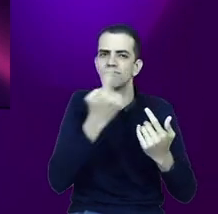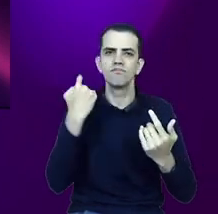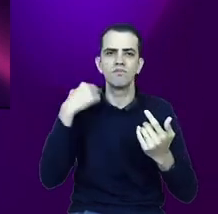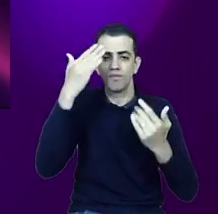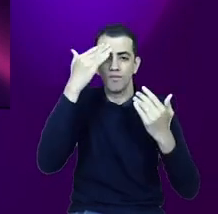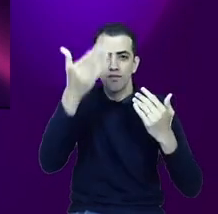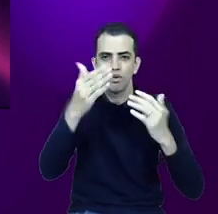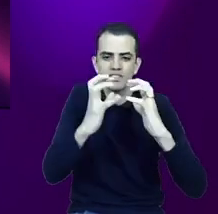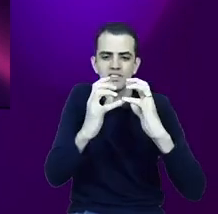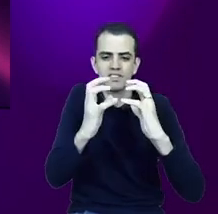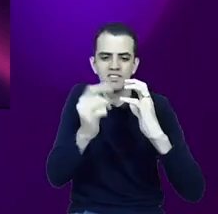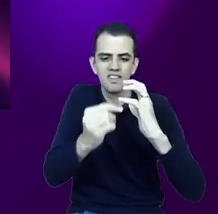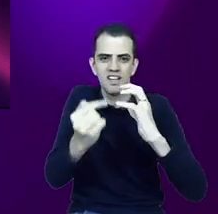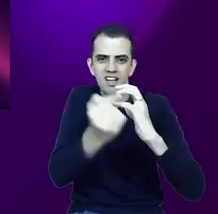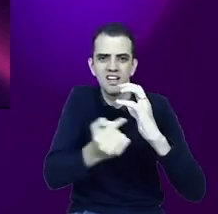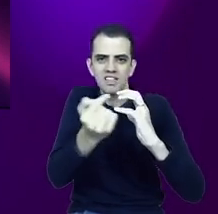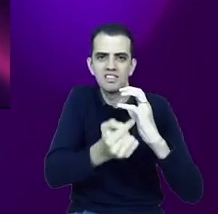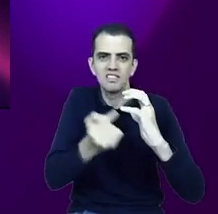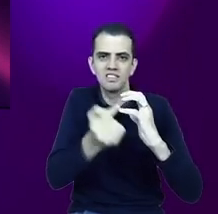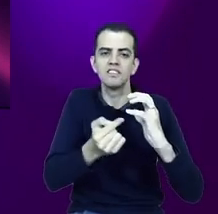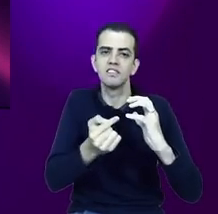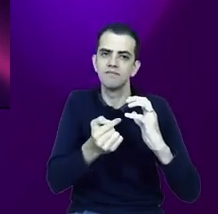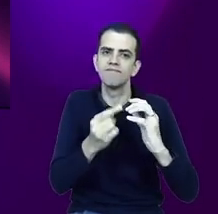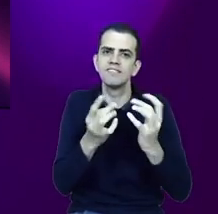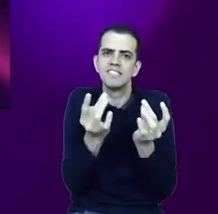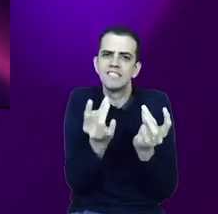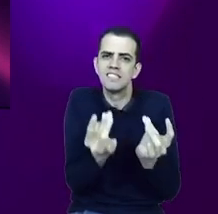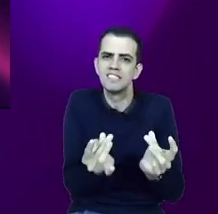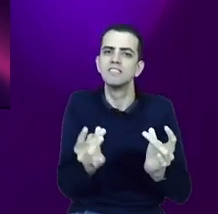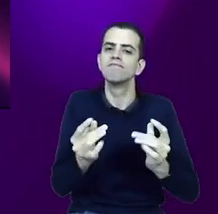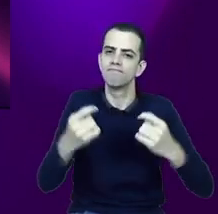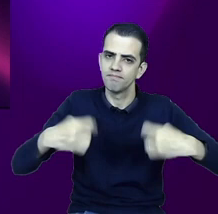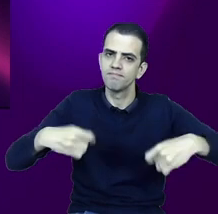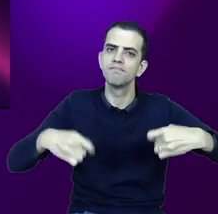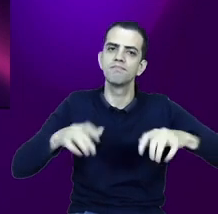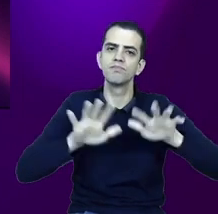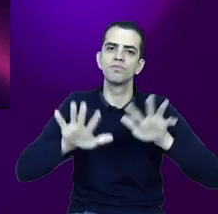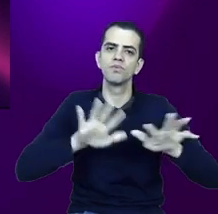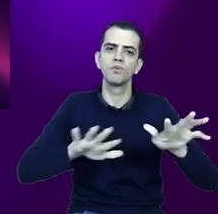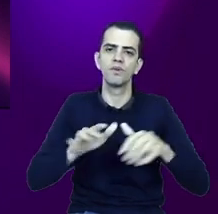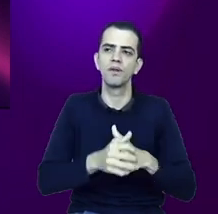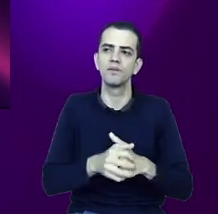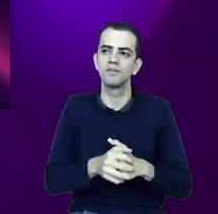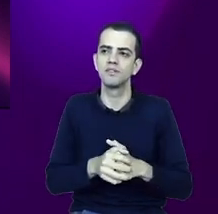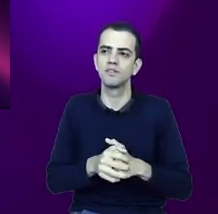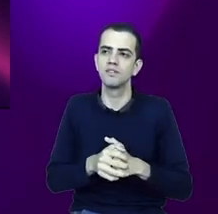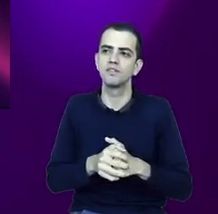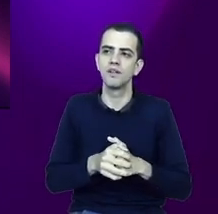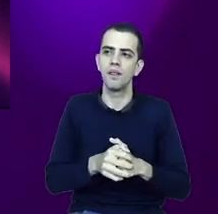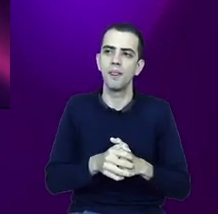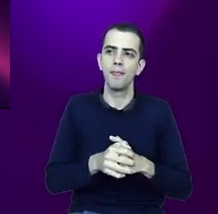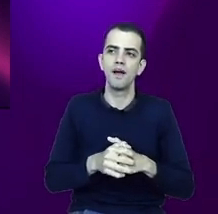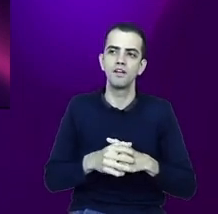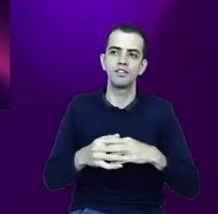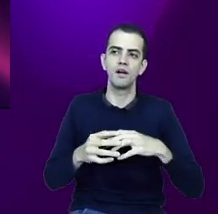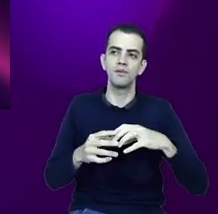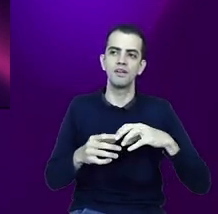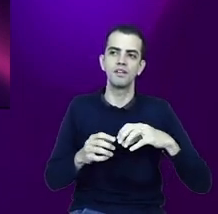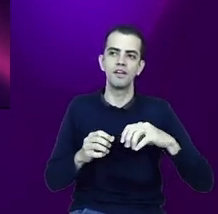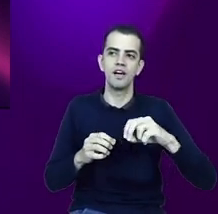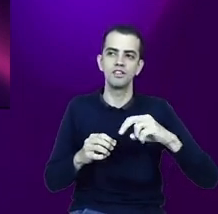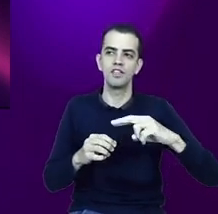Então, novas técnicas de entrega aí de radioterapia com dose eficaz sem o spread da